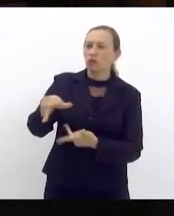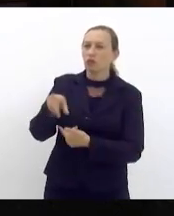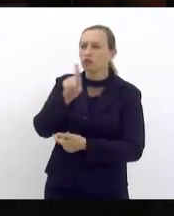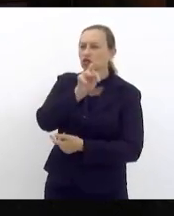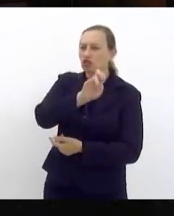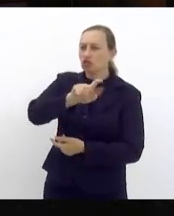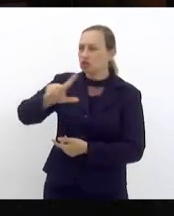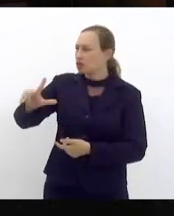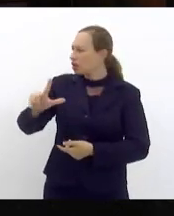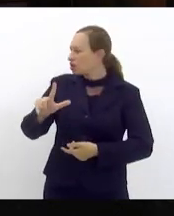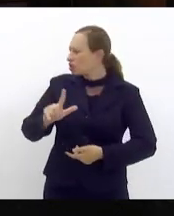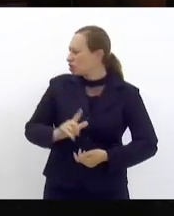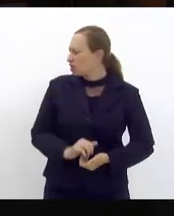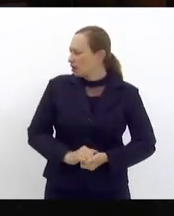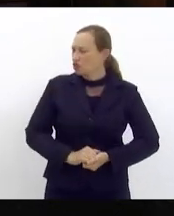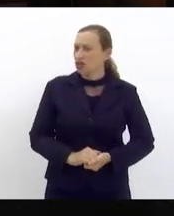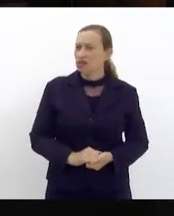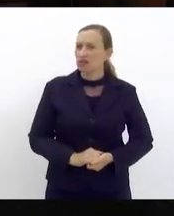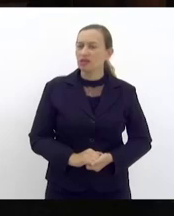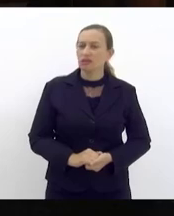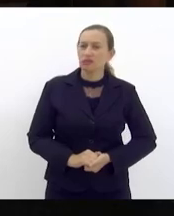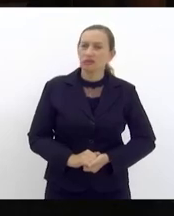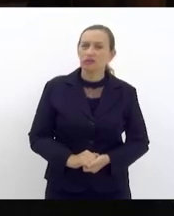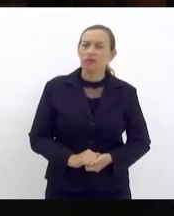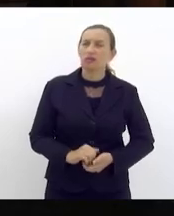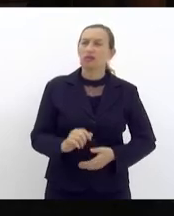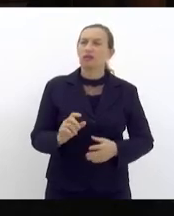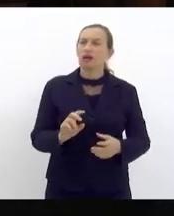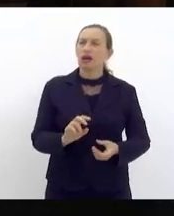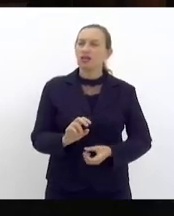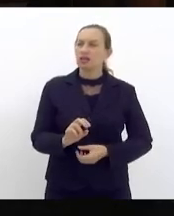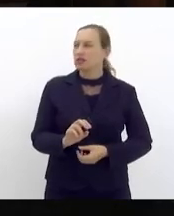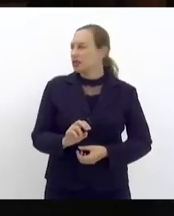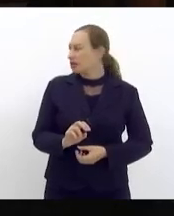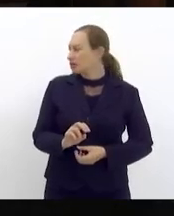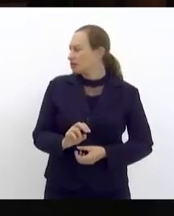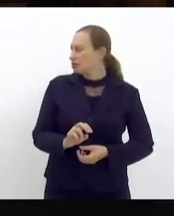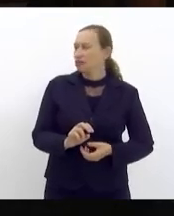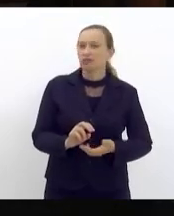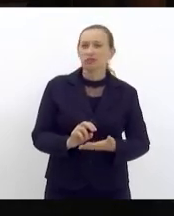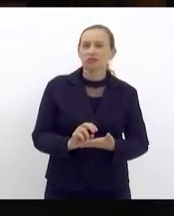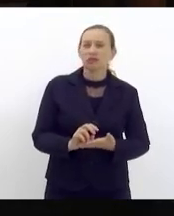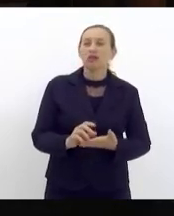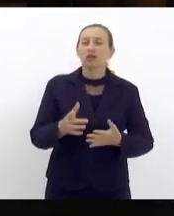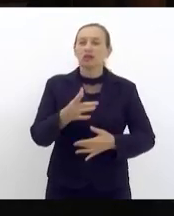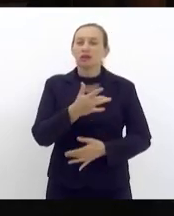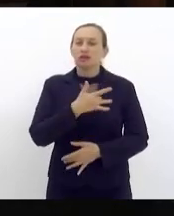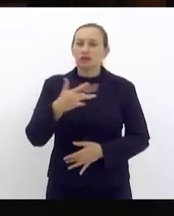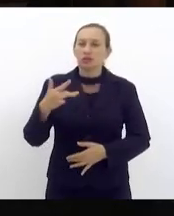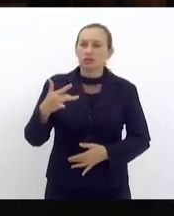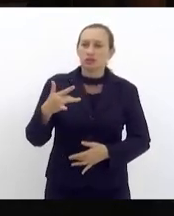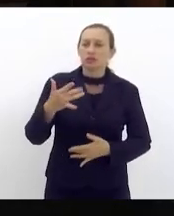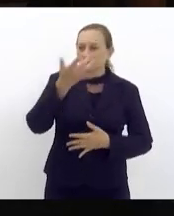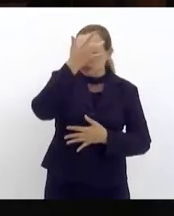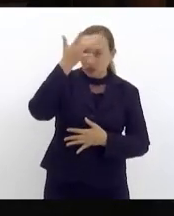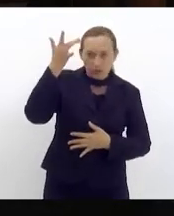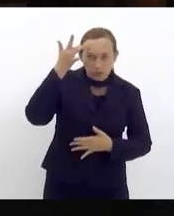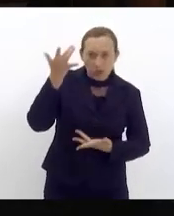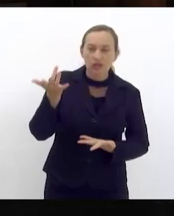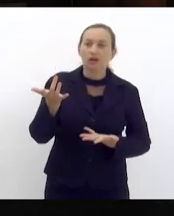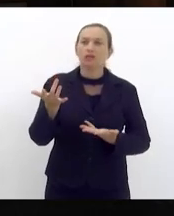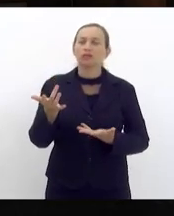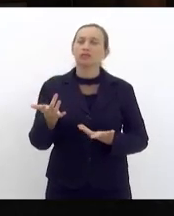uma forma saudável e não nociva para sua saúde especialmente para sua saúde mental é preciso